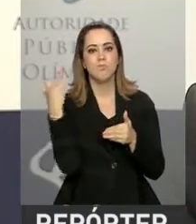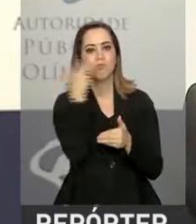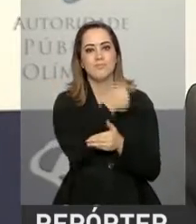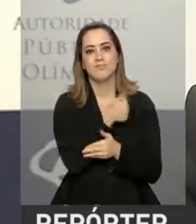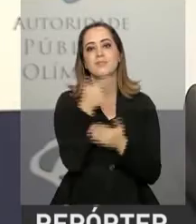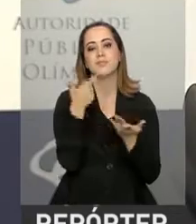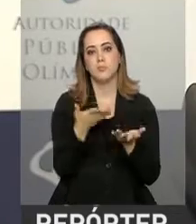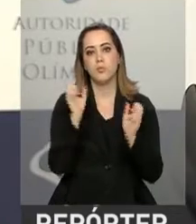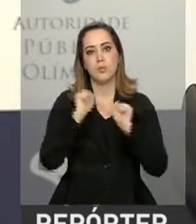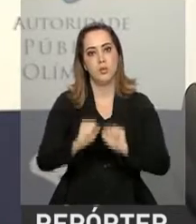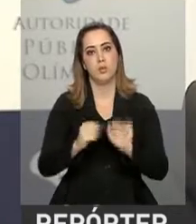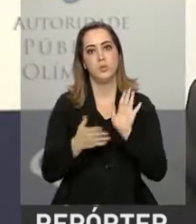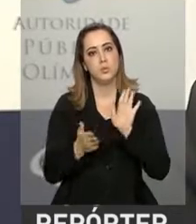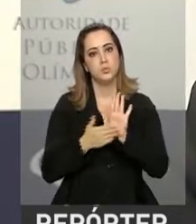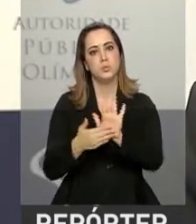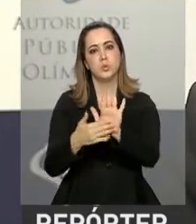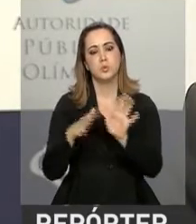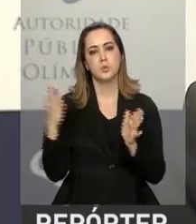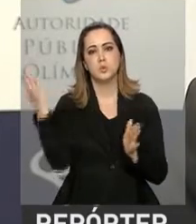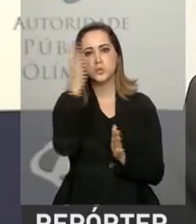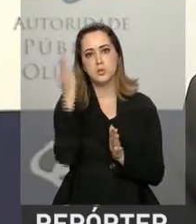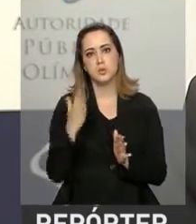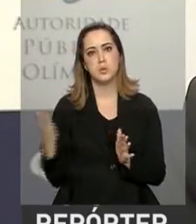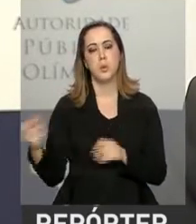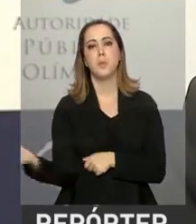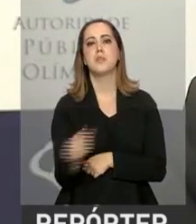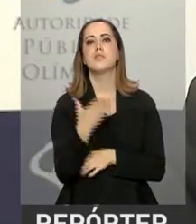que pôde mostrar um Brasil moderno, um Brasil